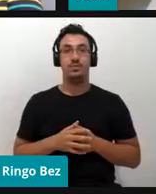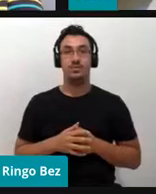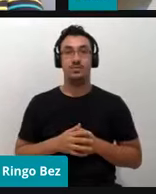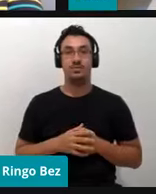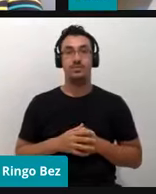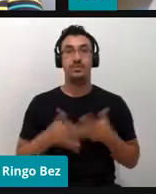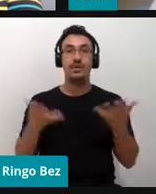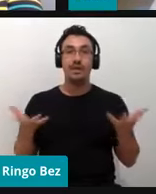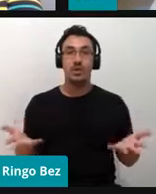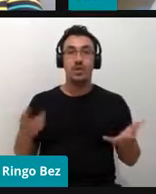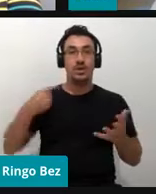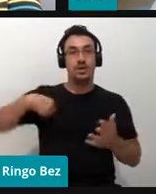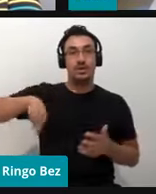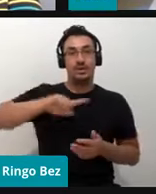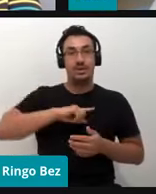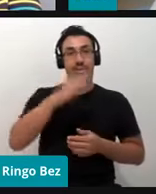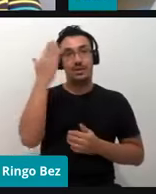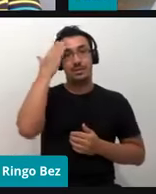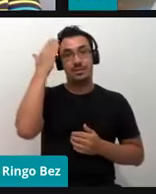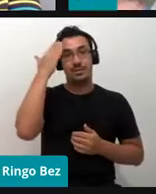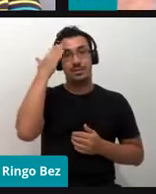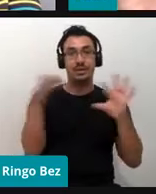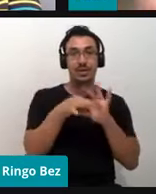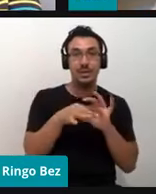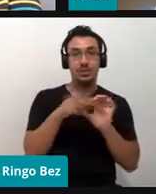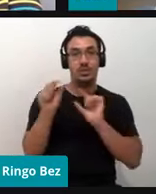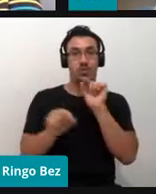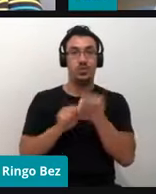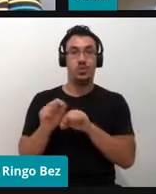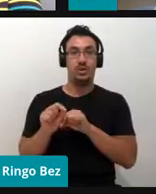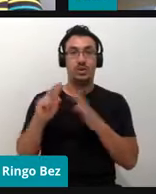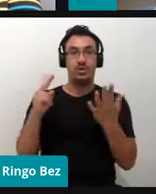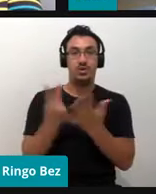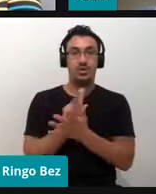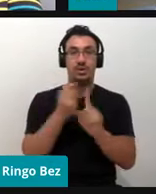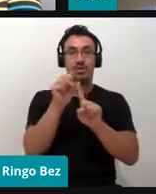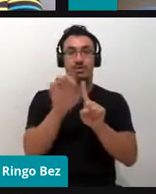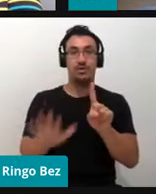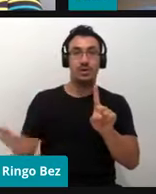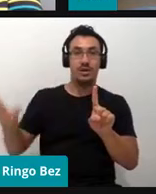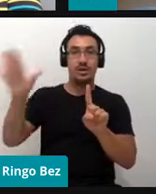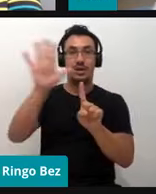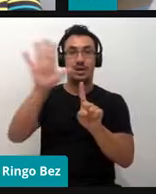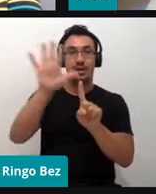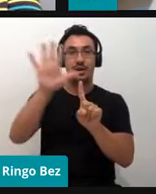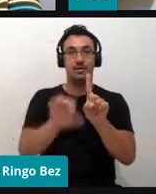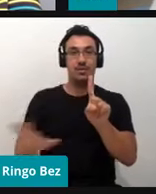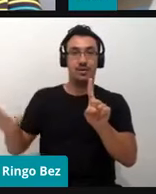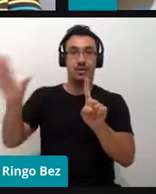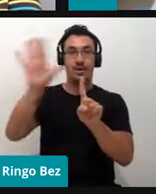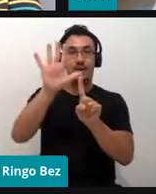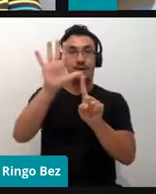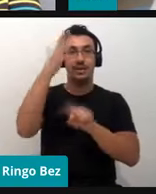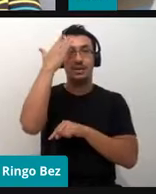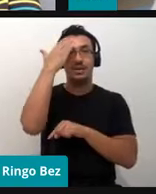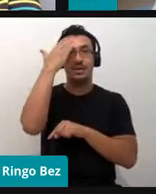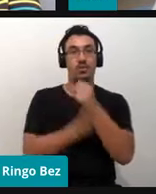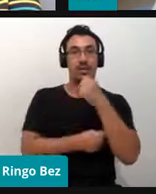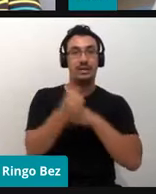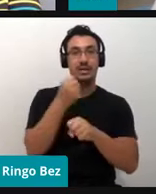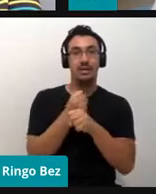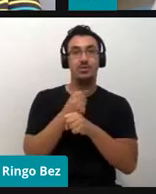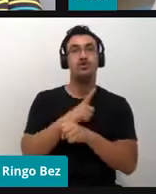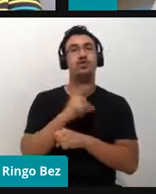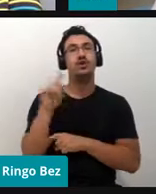Então, além dela estar intimamente ligada a esse fenômeno da circulação dos rios voadores, nós tivemos o ano passado um outro